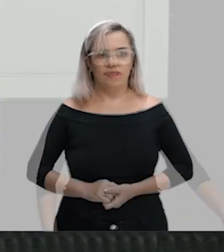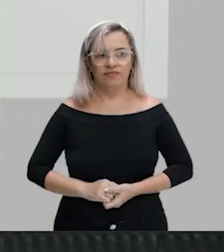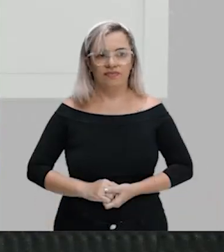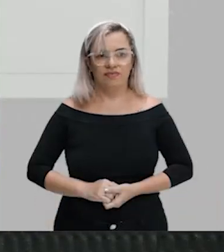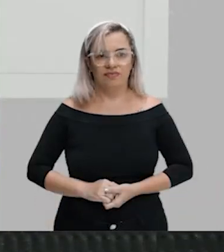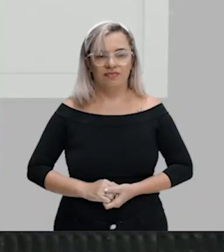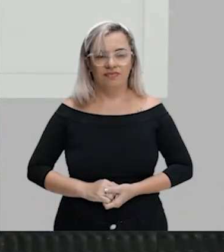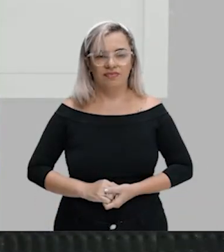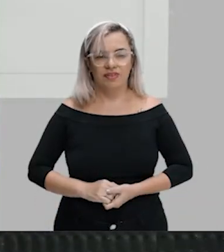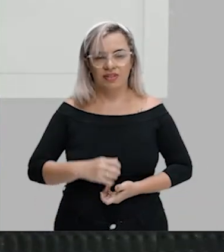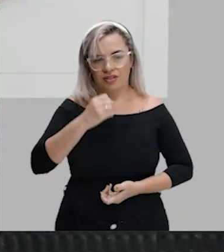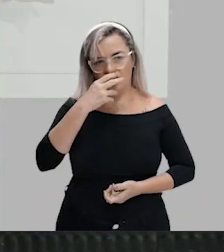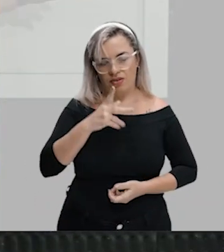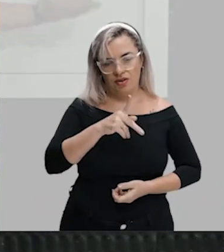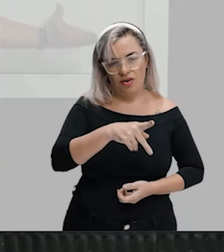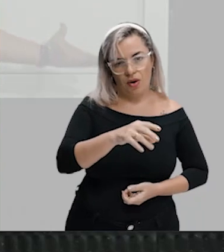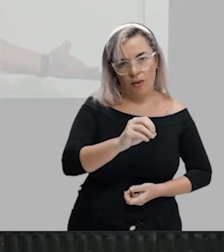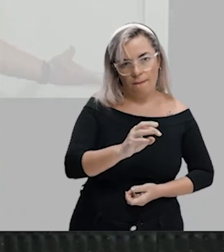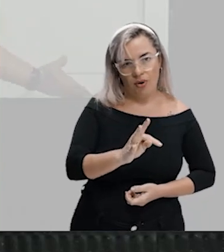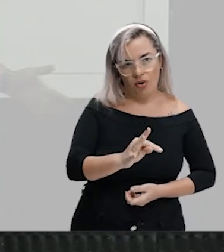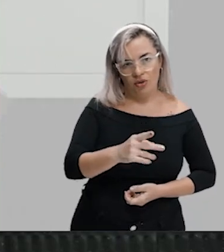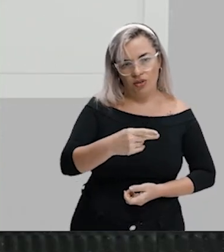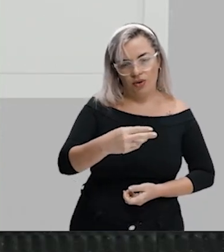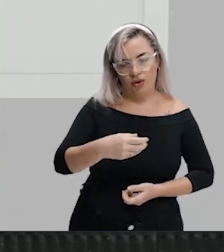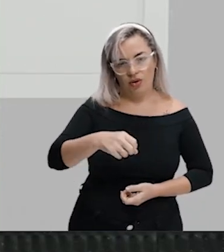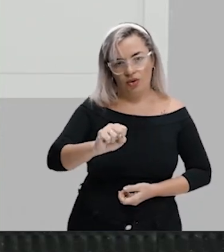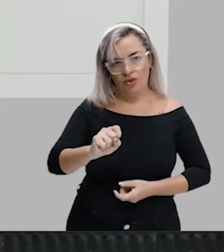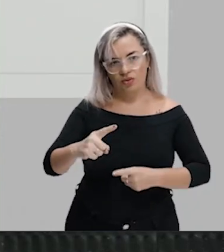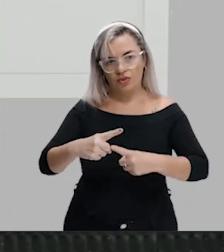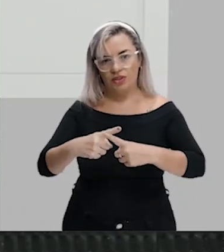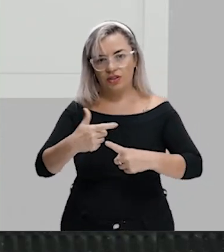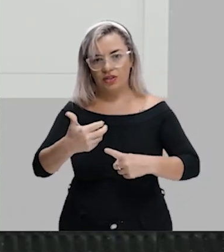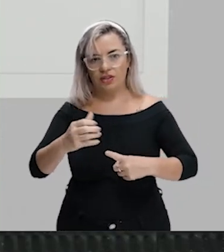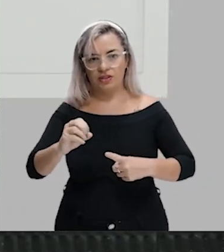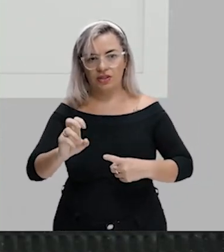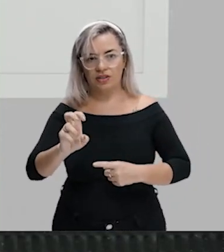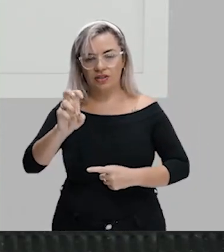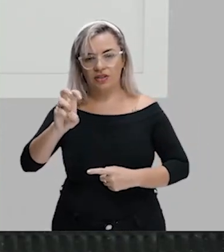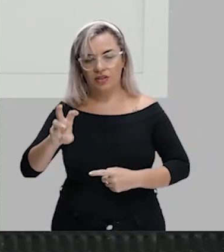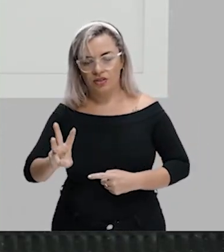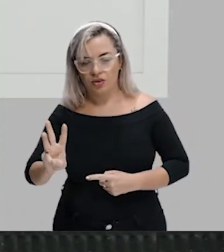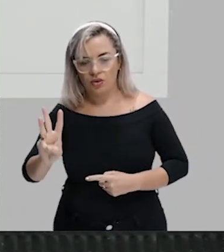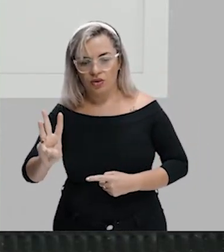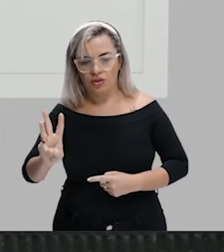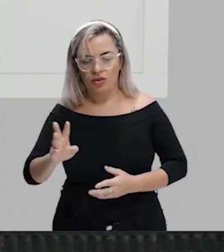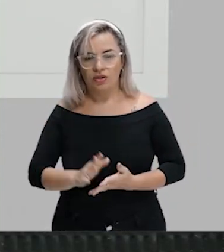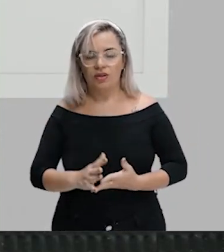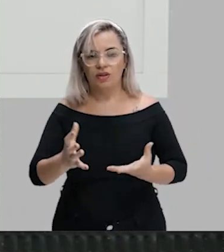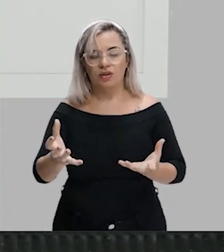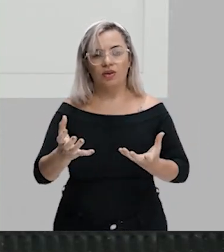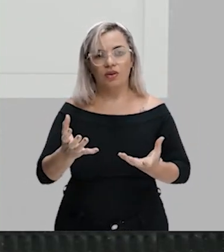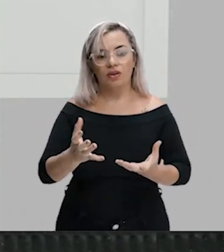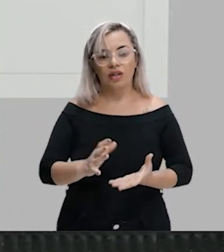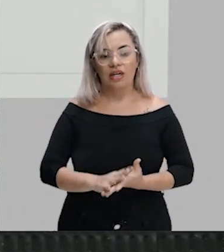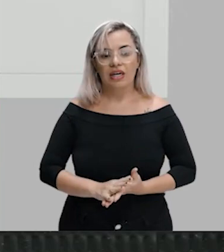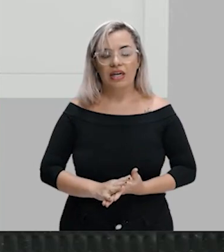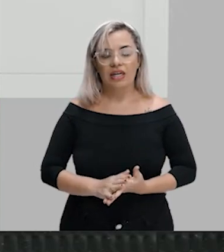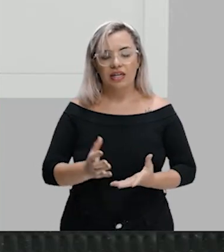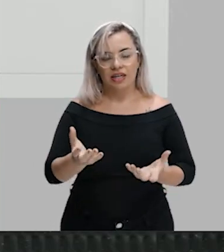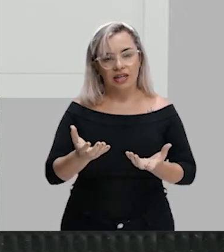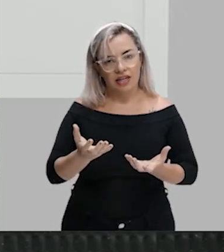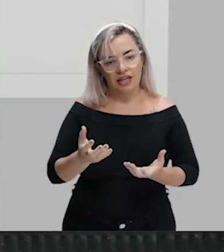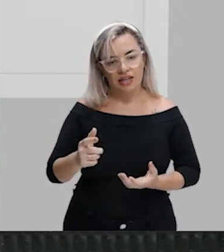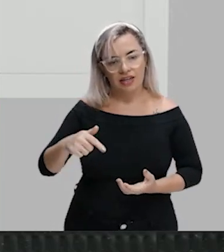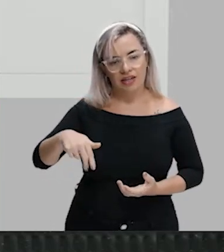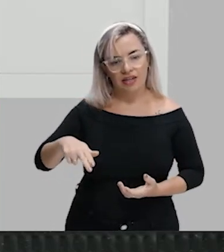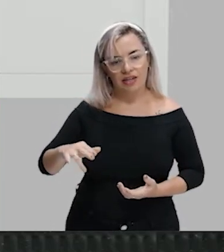watts. Bom, então a potência é 8 vezes 10 a quinta watts. Certo? Mas lá na questão ele está querendo em kilowatts. Então vou ter que transformar